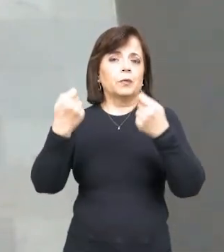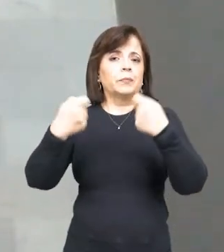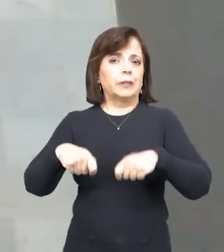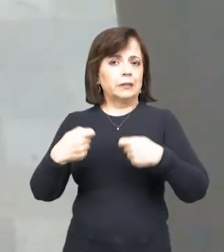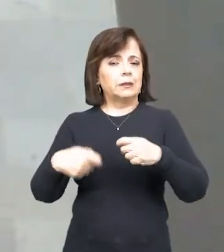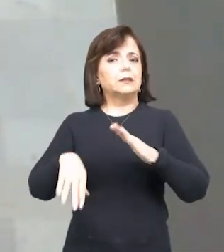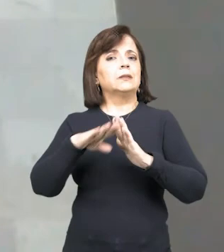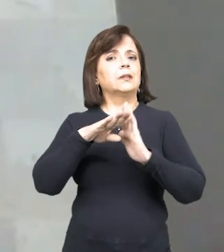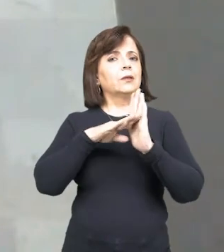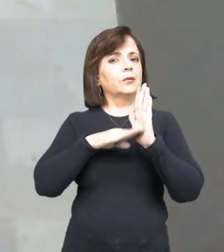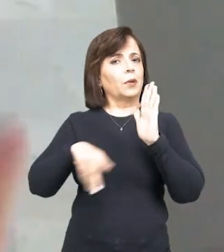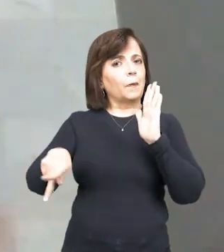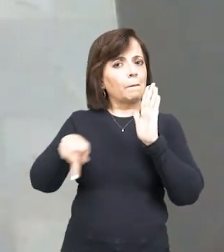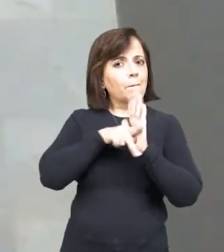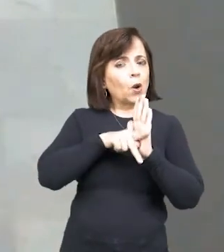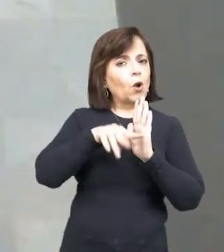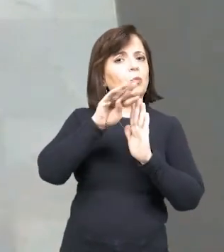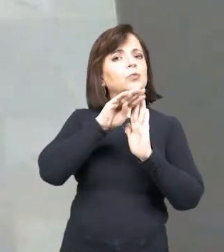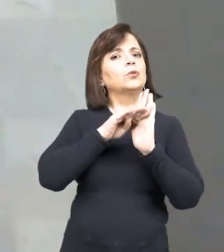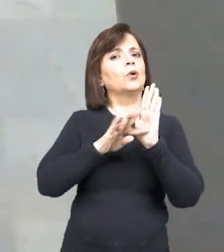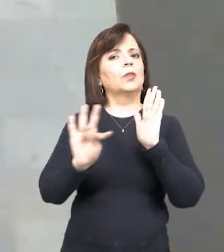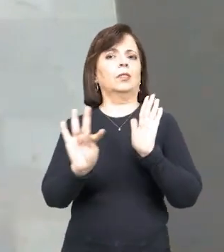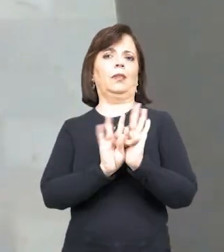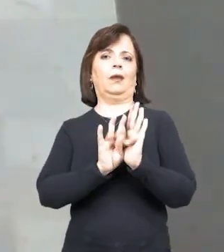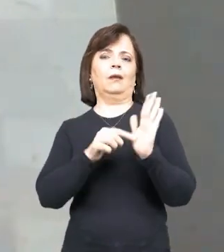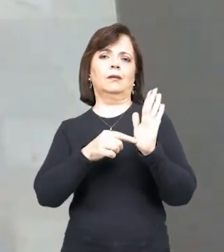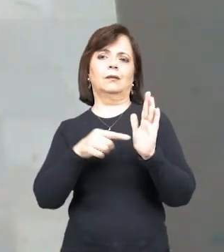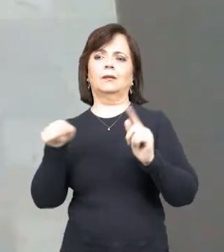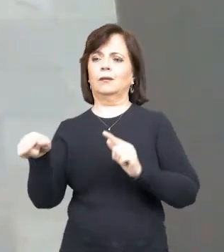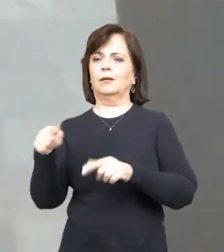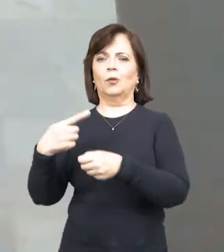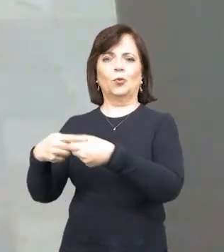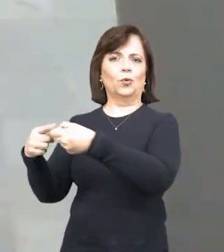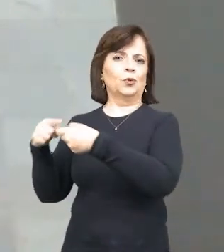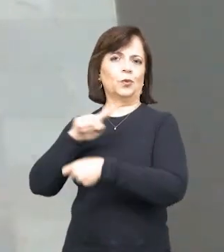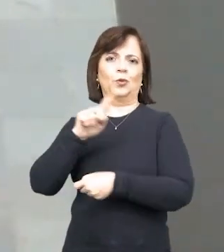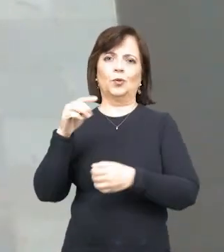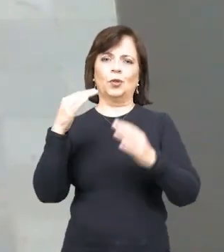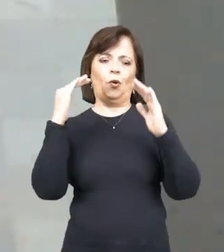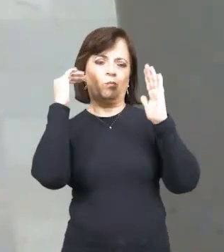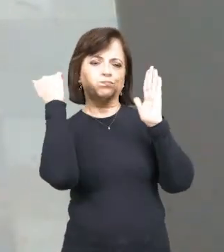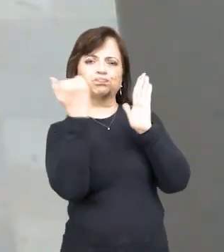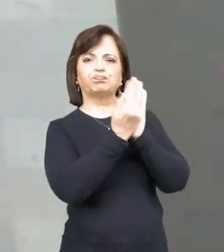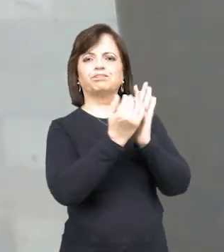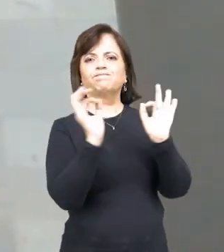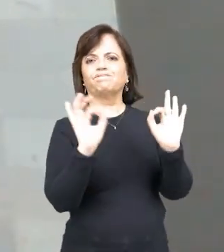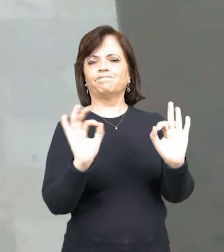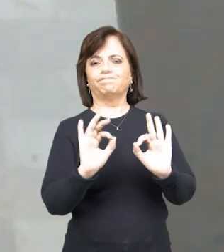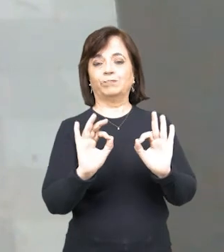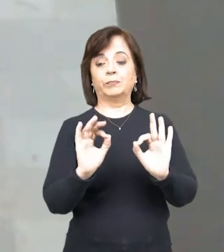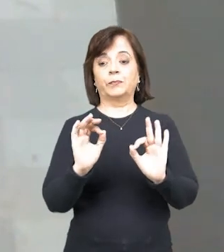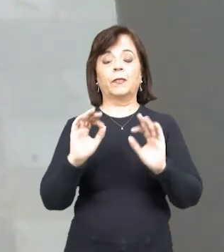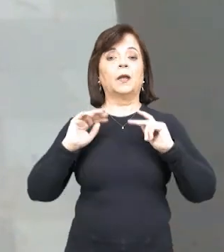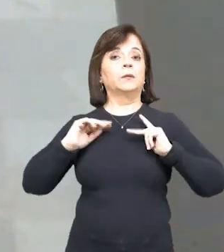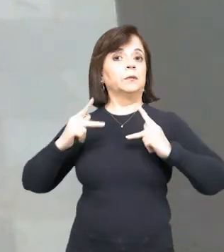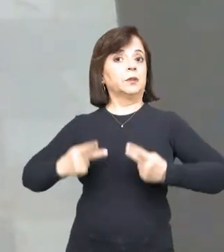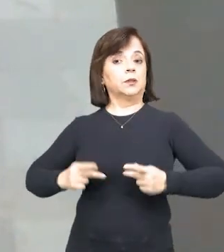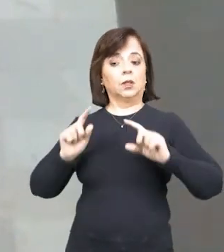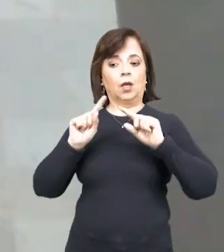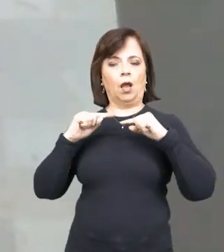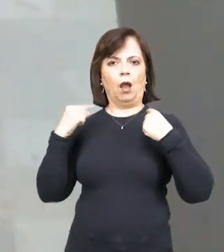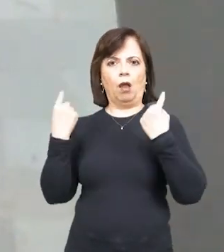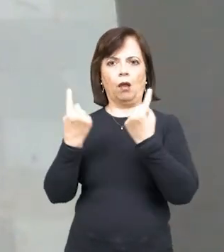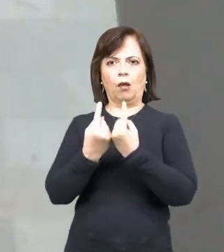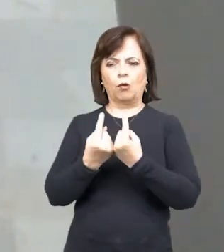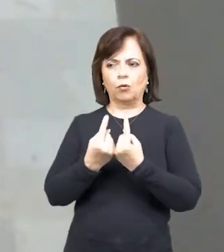menores do que aquelas recomendadas, preconizadas na nota técnica. Então, o Ministério Público pediu reunião com